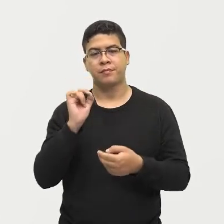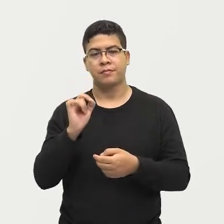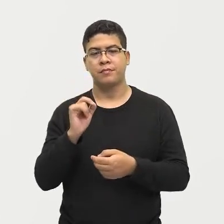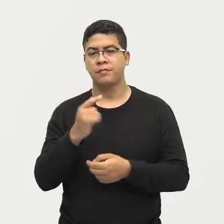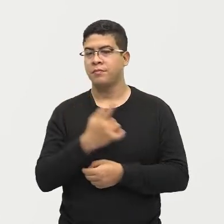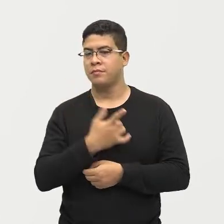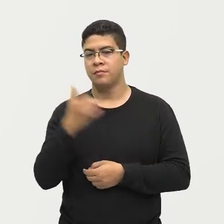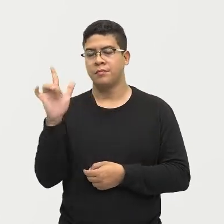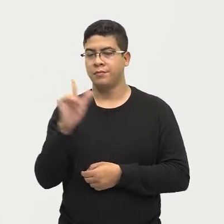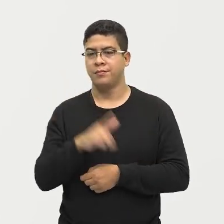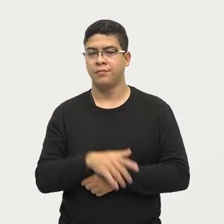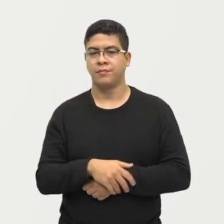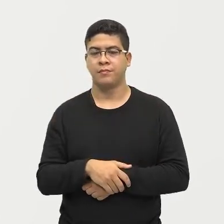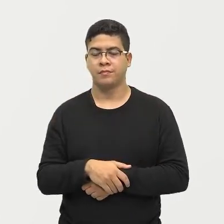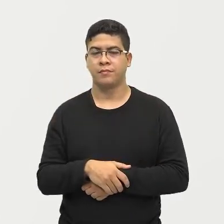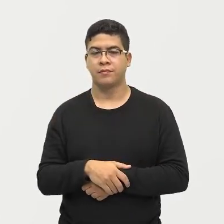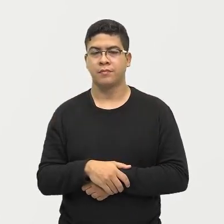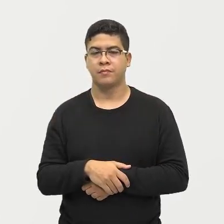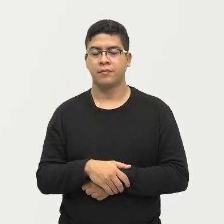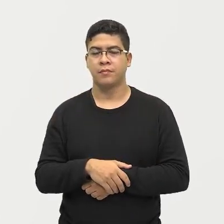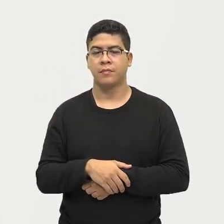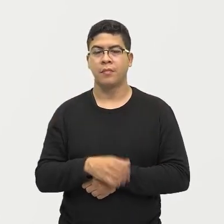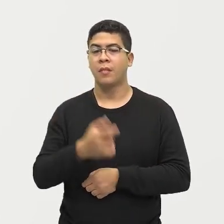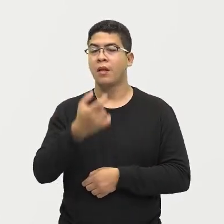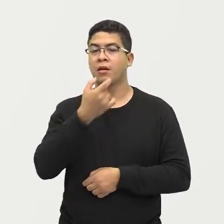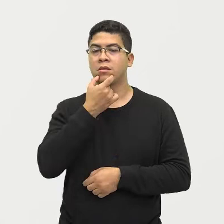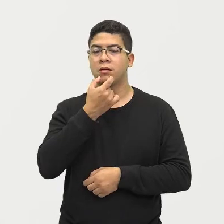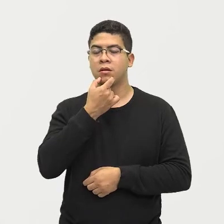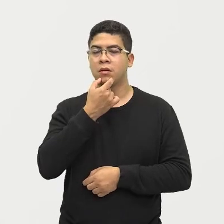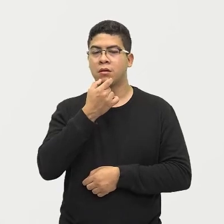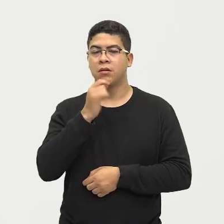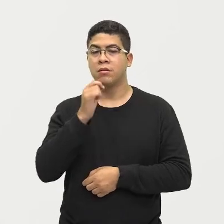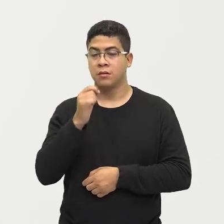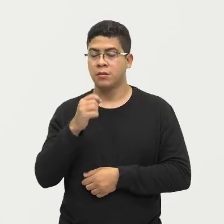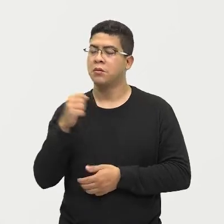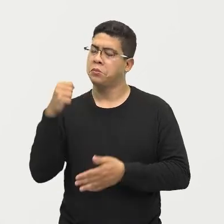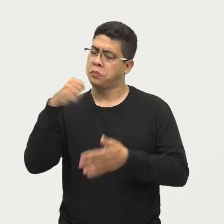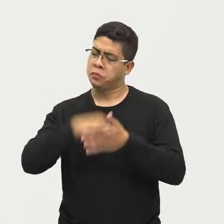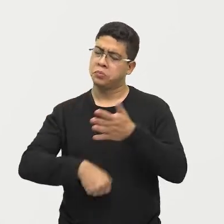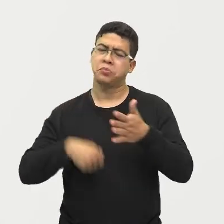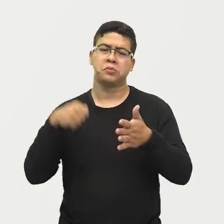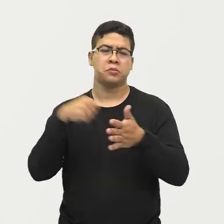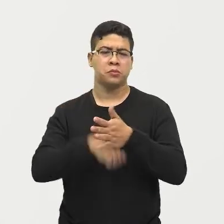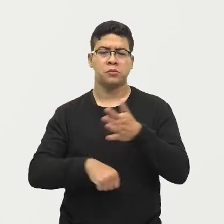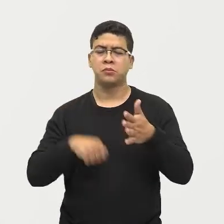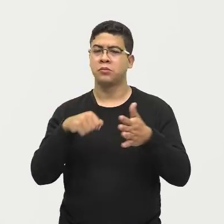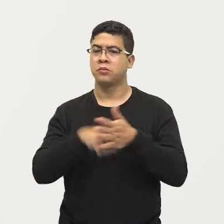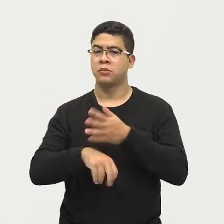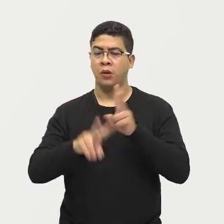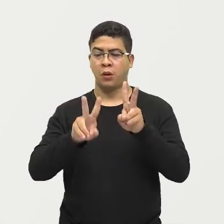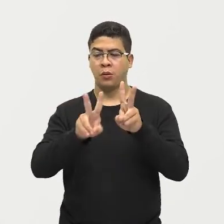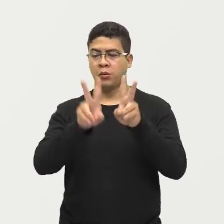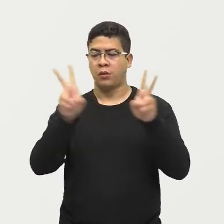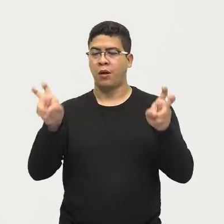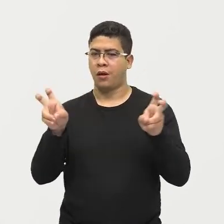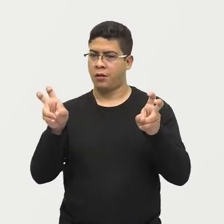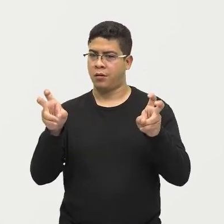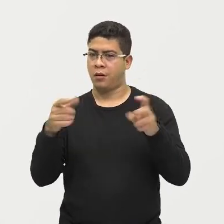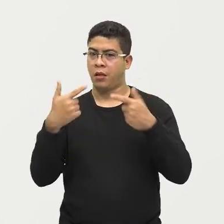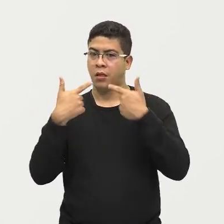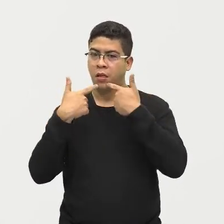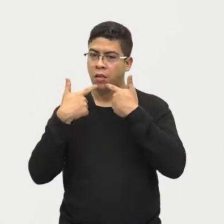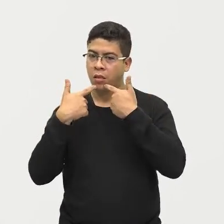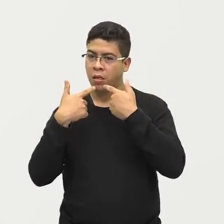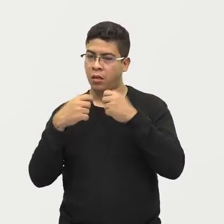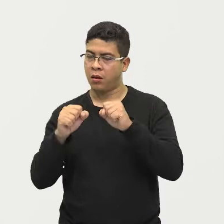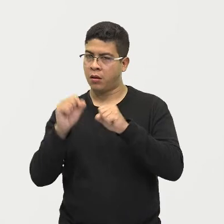só. Mário de Andrade empenhou-se em criar a língua brasileira. Olha aqui que a língua brasileira está entre aspas, né? Está entre aspas